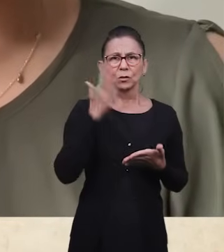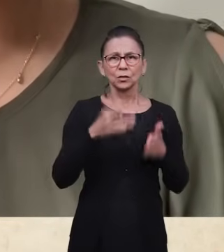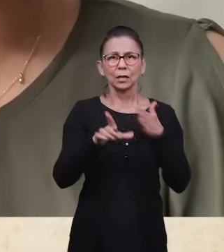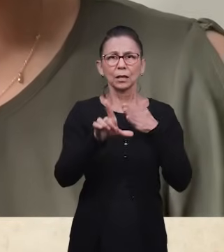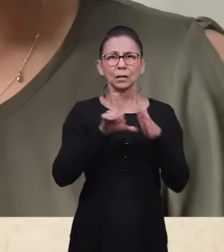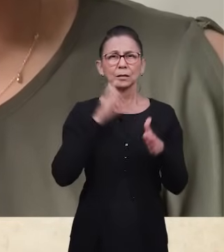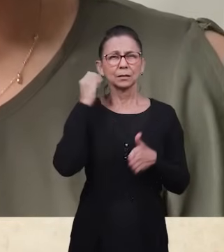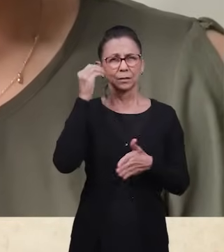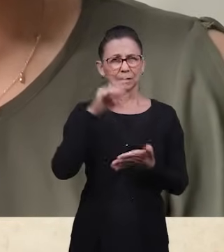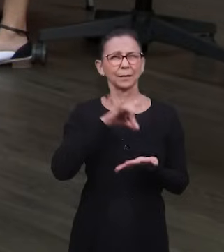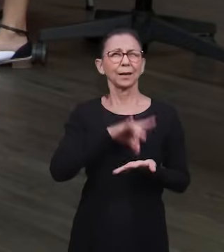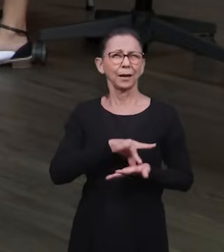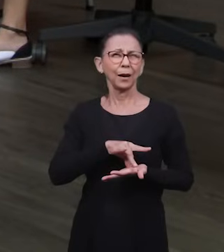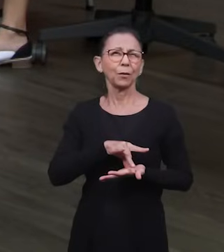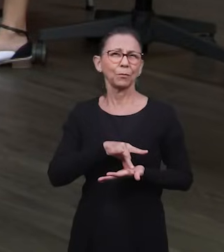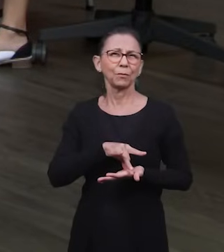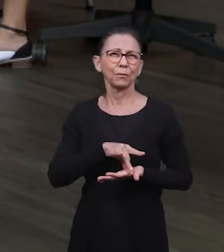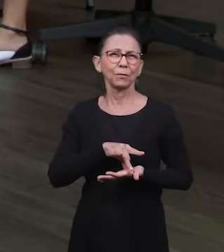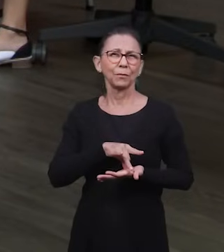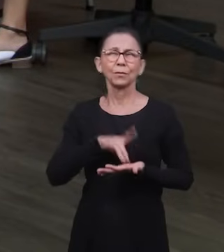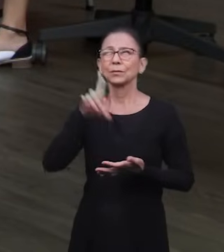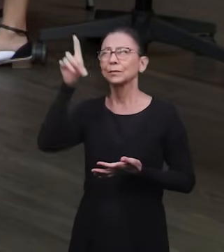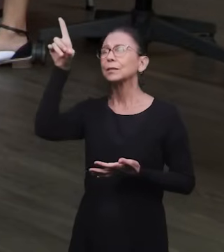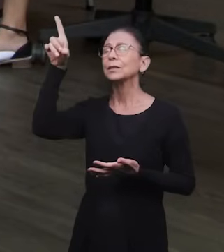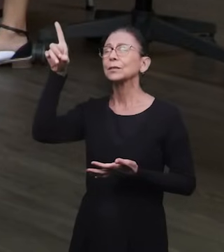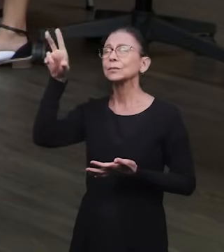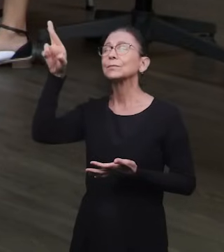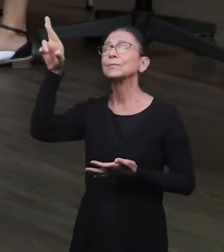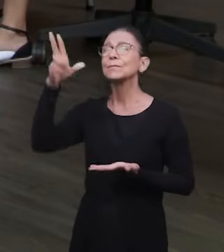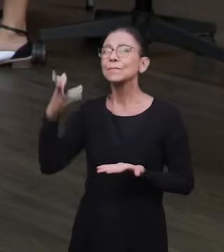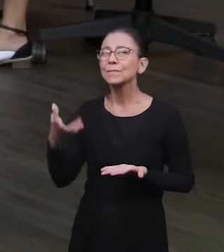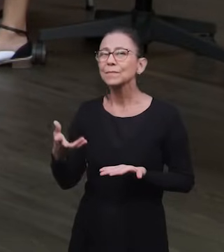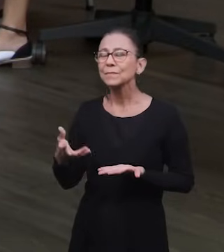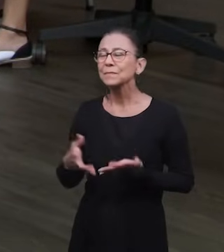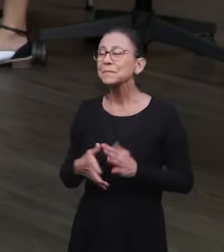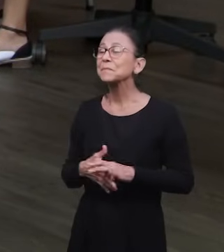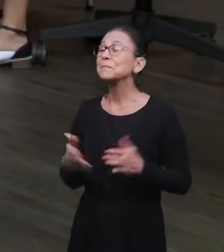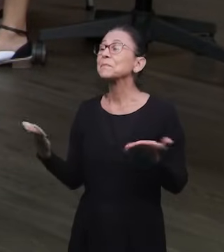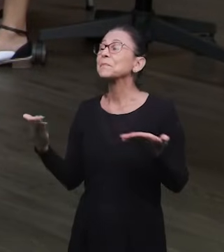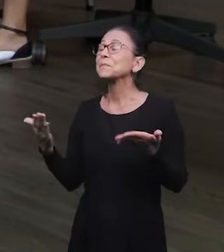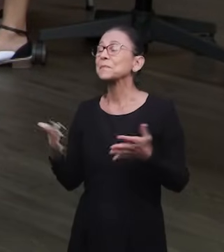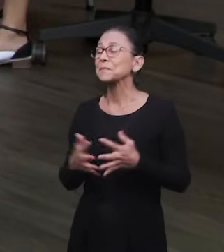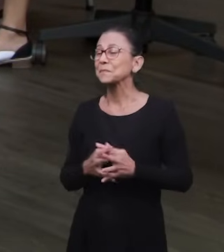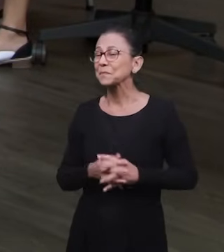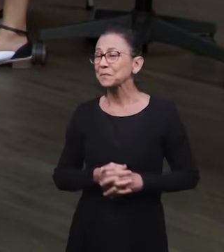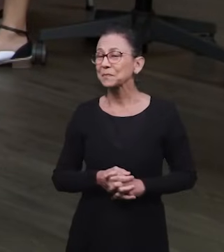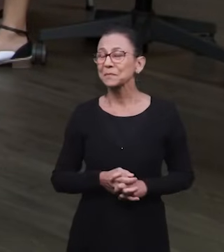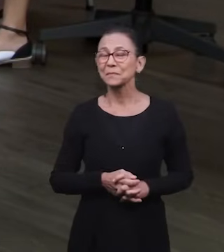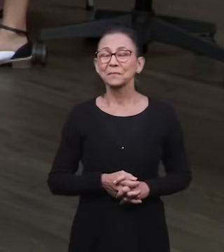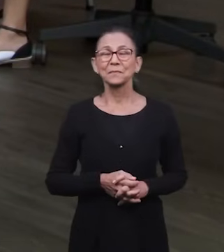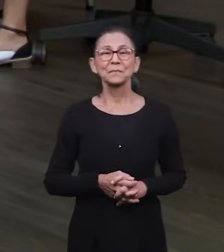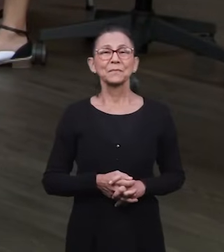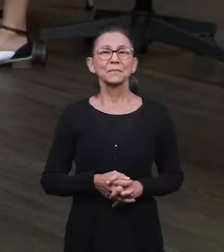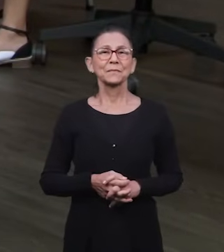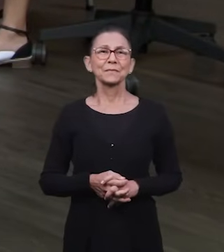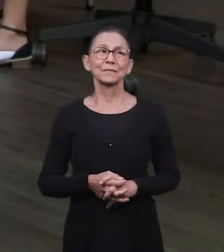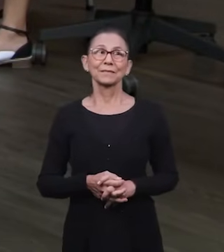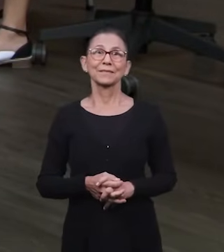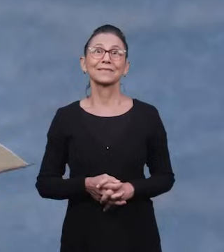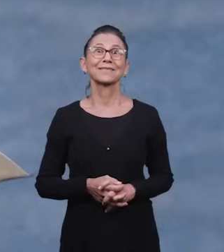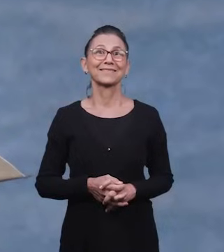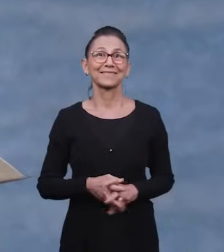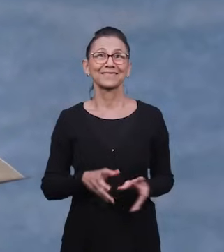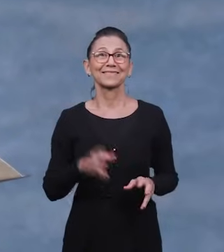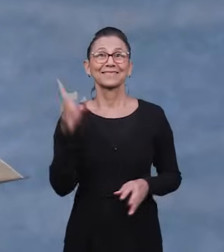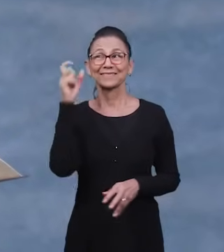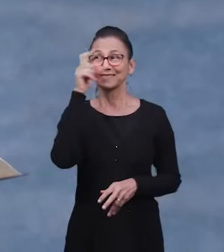experiência real com o Senhor? Alexandre, difícil essa pergunta da Débora, hein? Como é que você aborda esse aspecto aí? Não, todas as